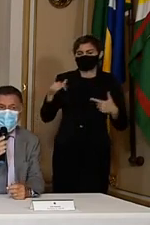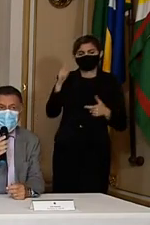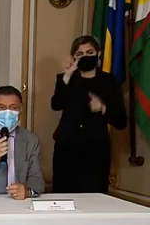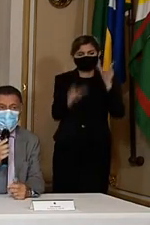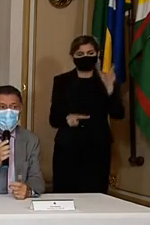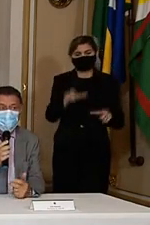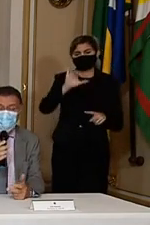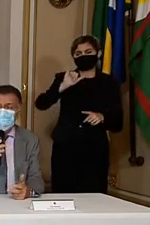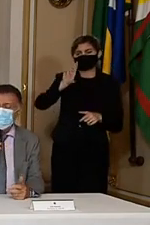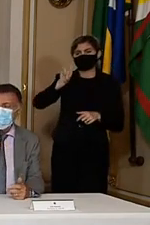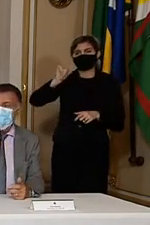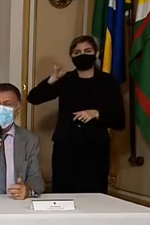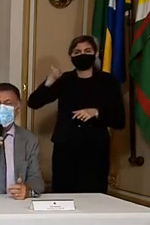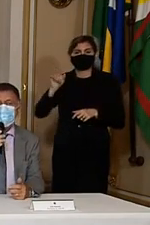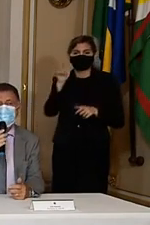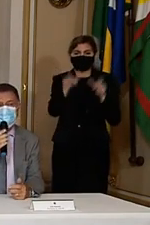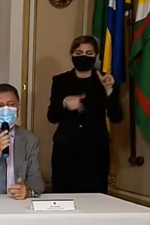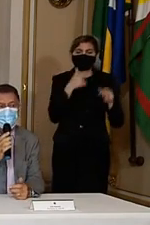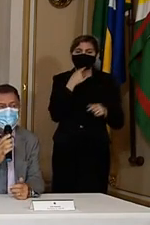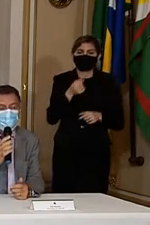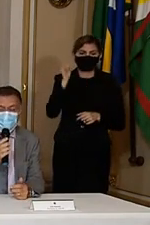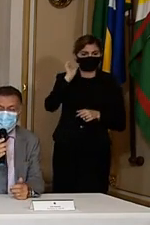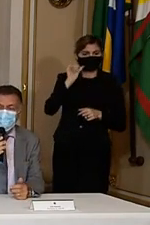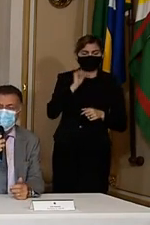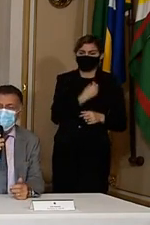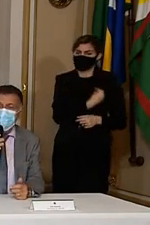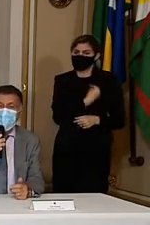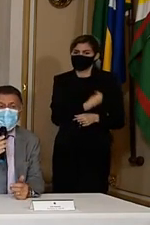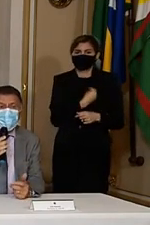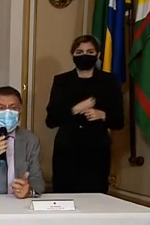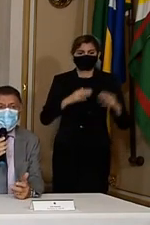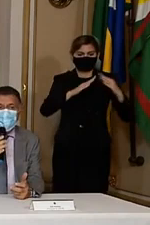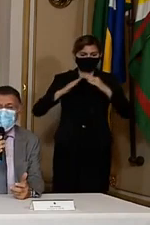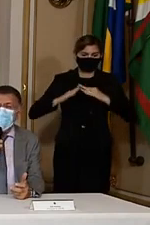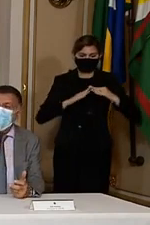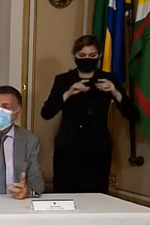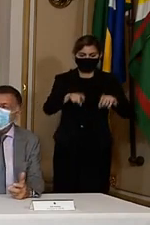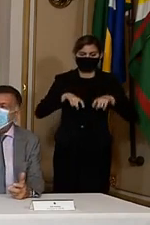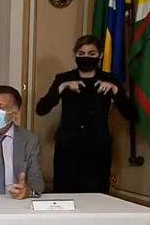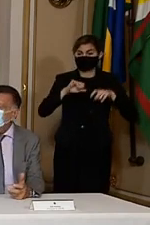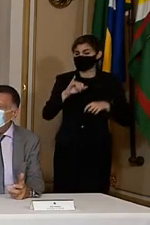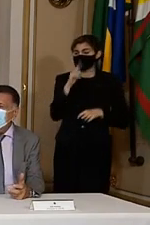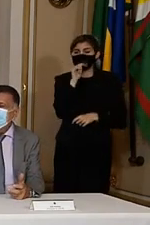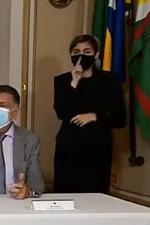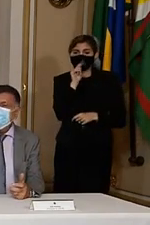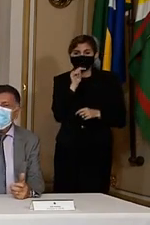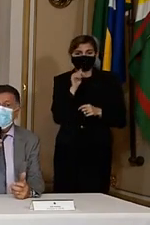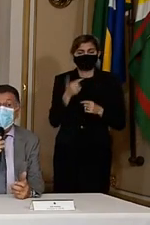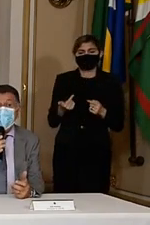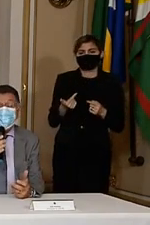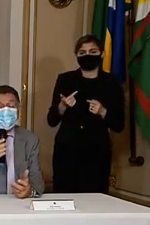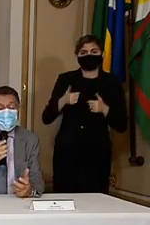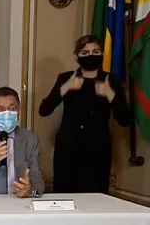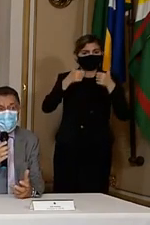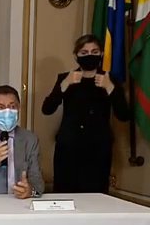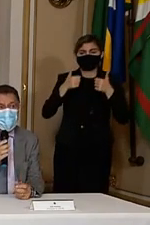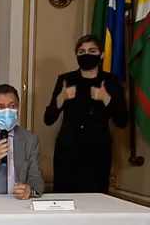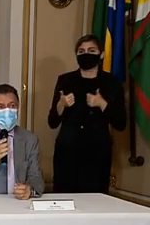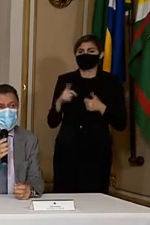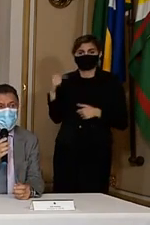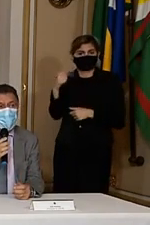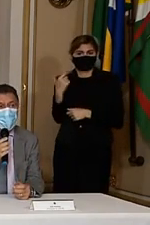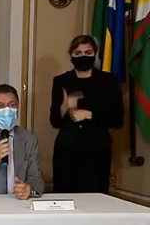dignidade para homens e mulheres que Residem no campo se não tiver a água de qualidade para